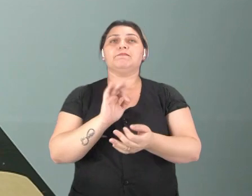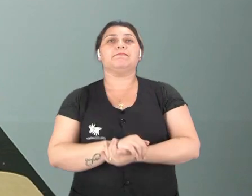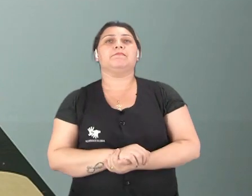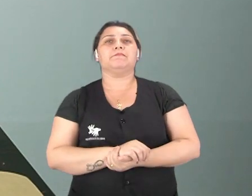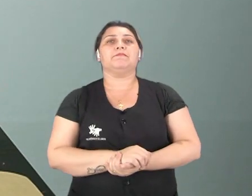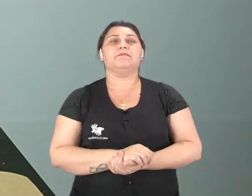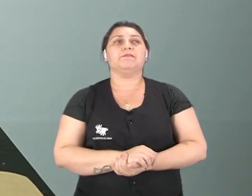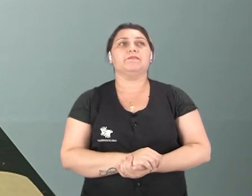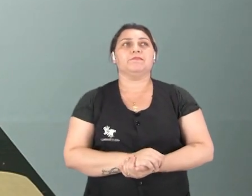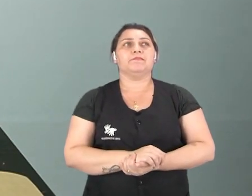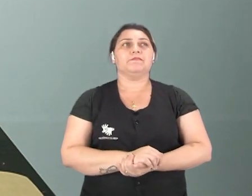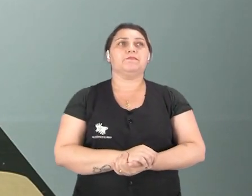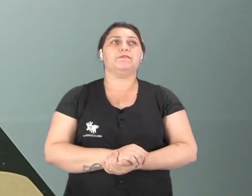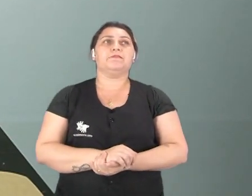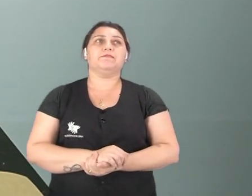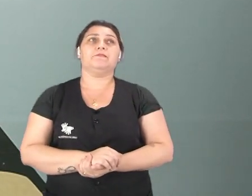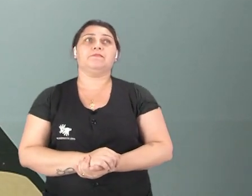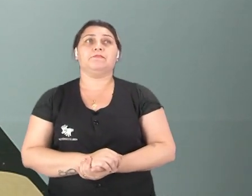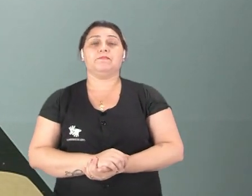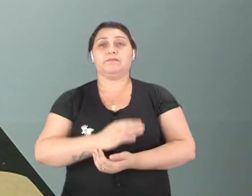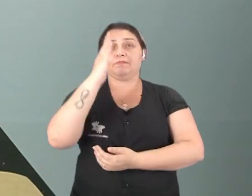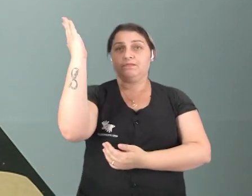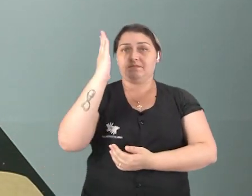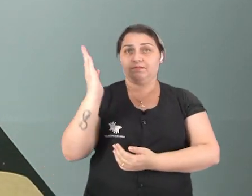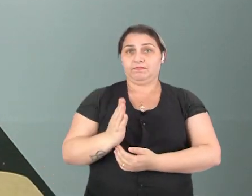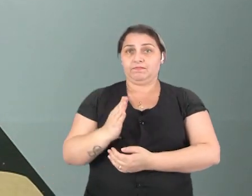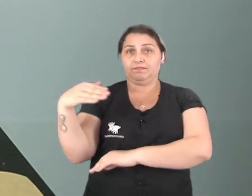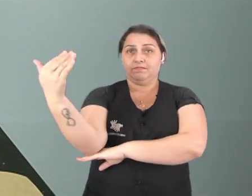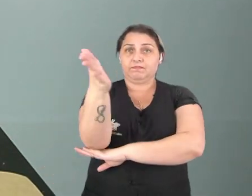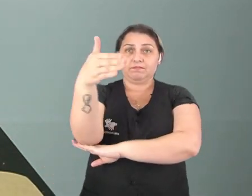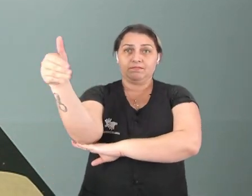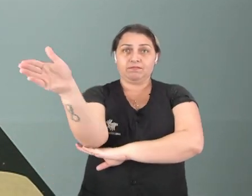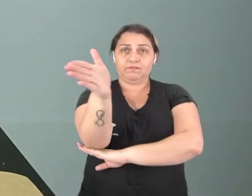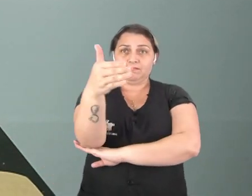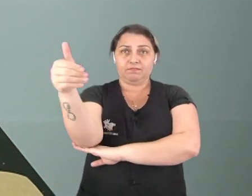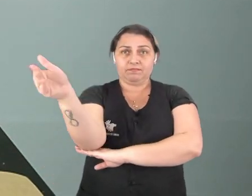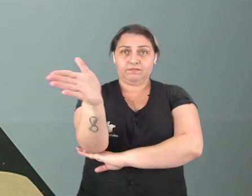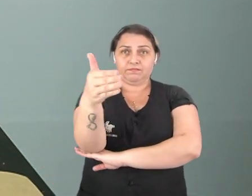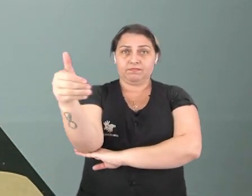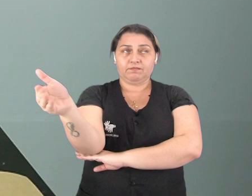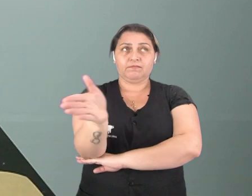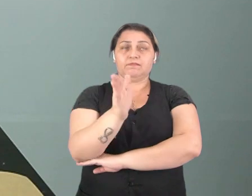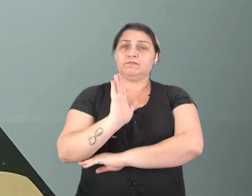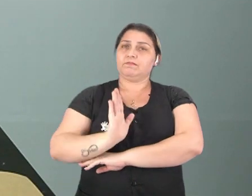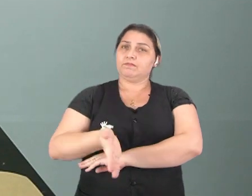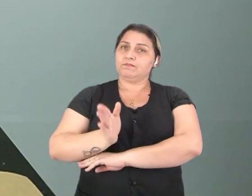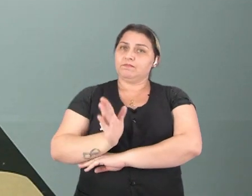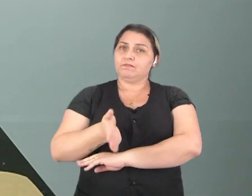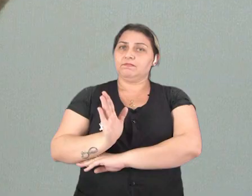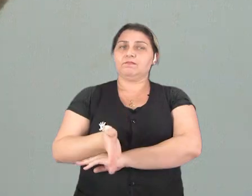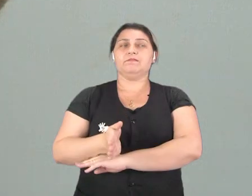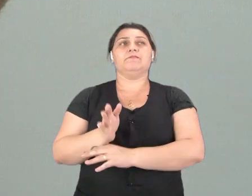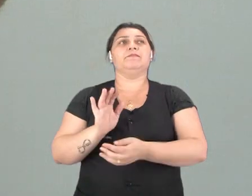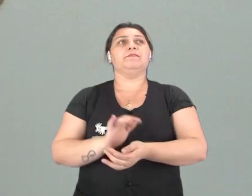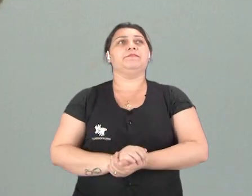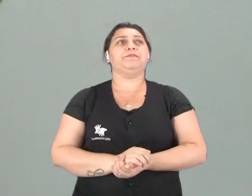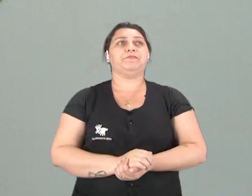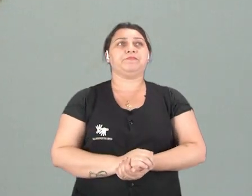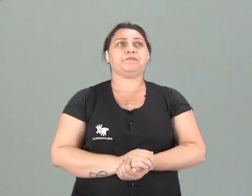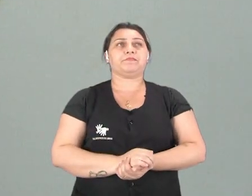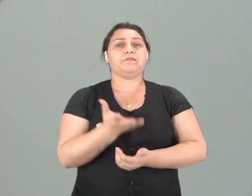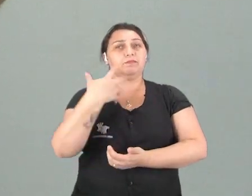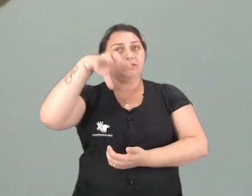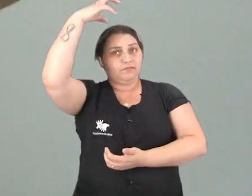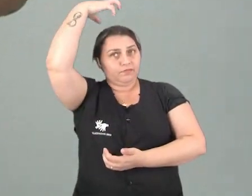Então, aqui no nosso Brasil, né, ele já foi